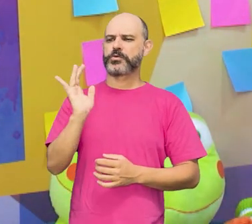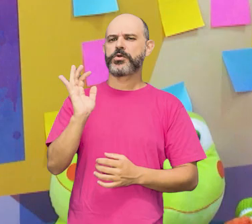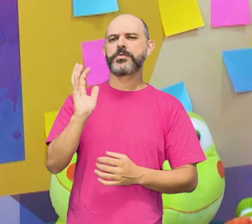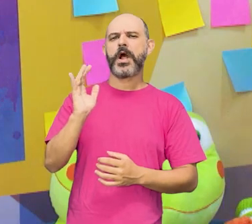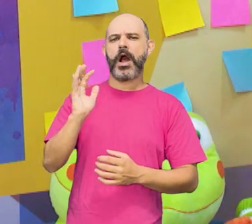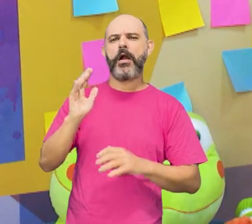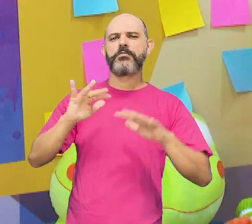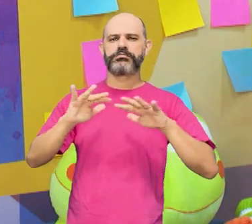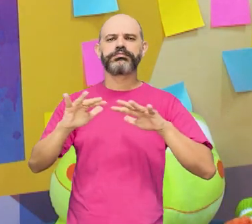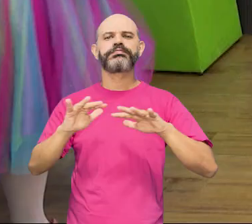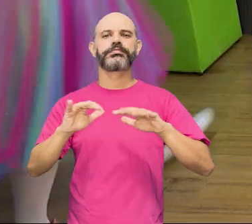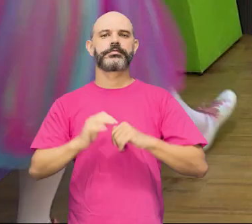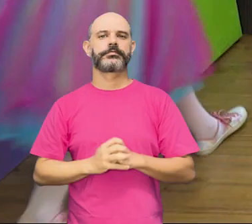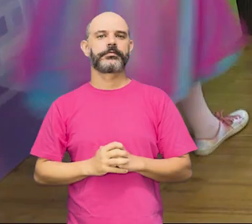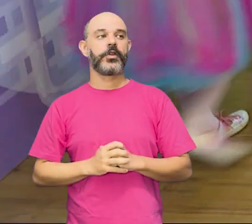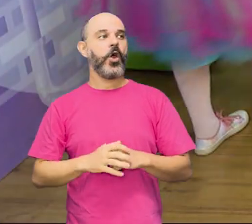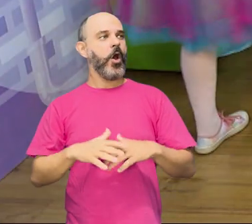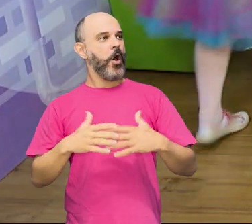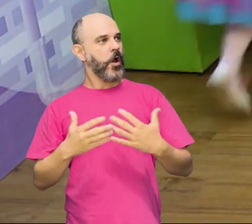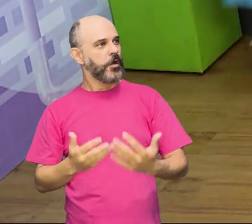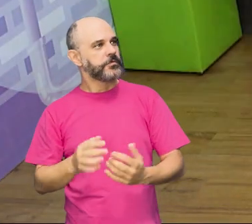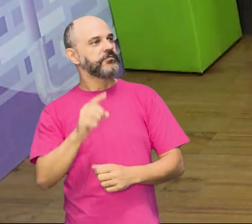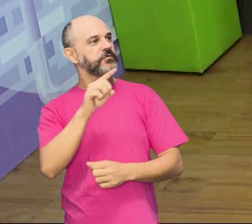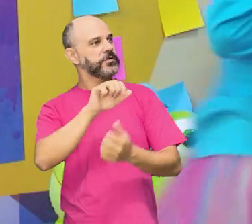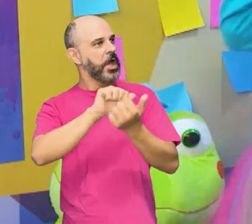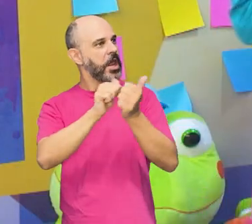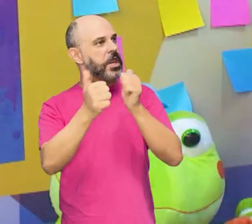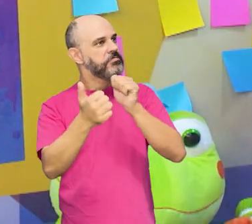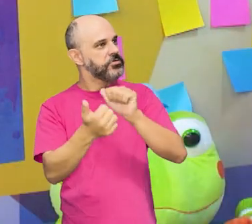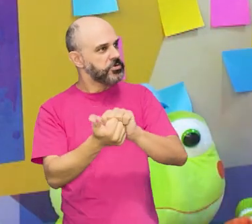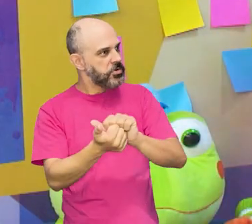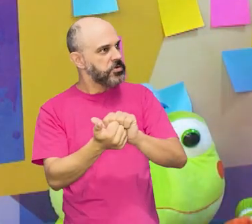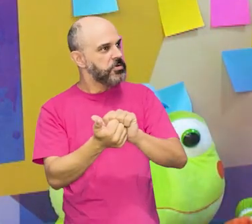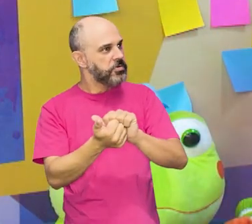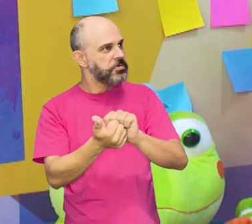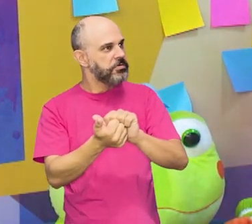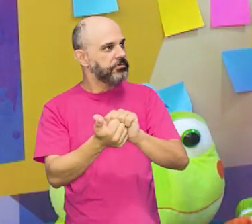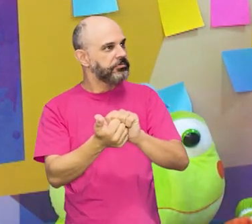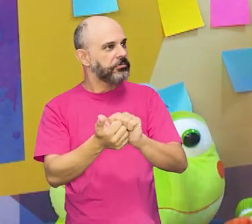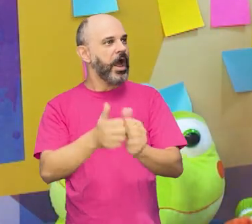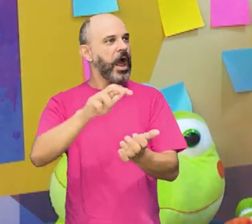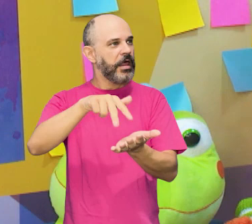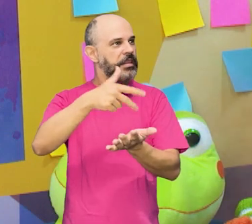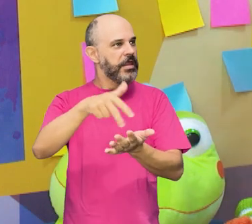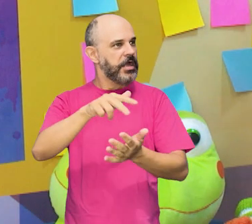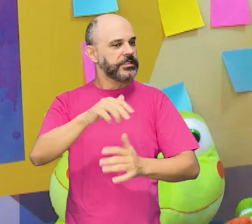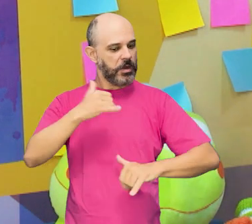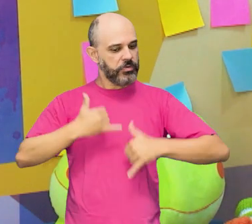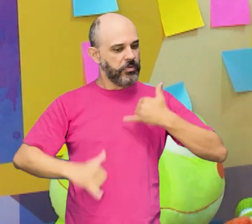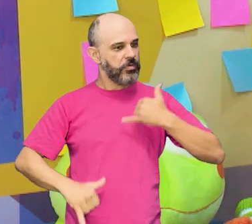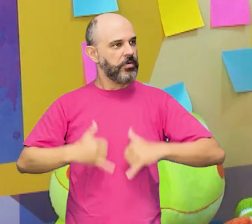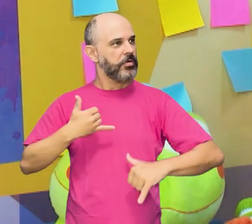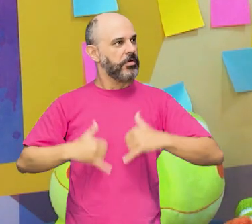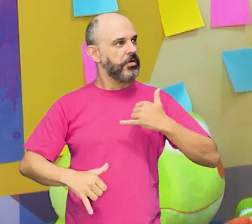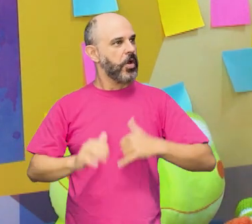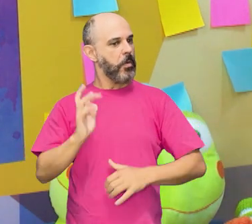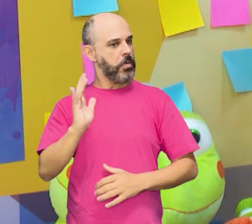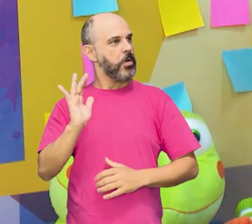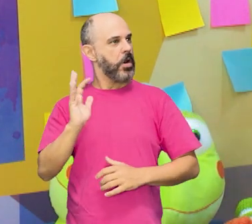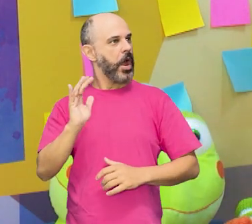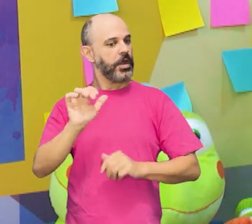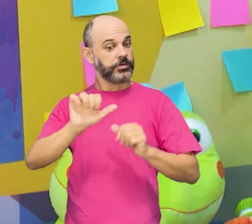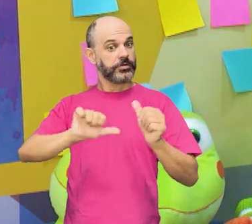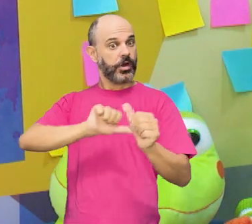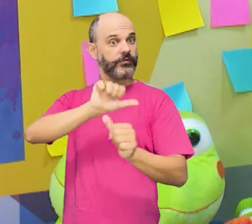Adorei o balanço dos bublacos. Tio Mazinho, você adaptou a dança de recarregamento dos bublacos para